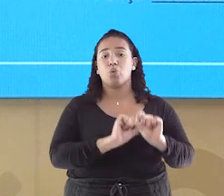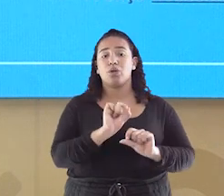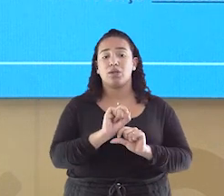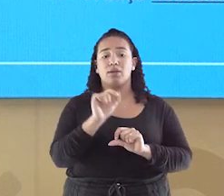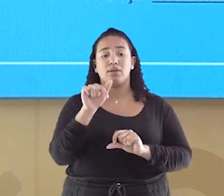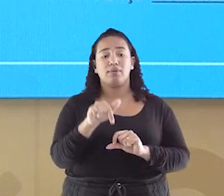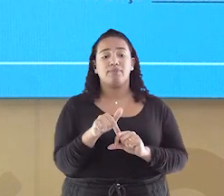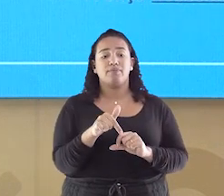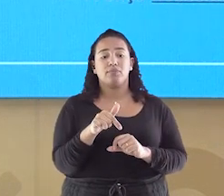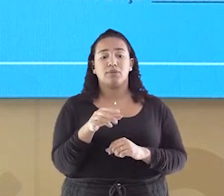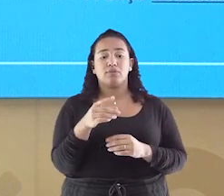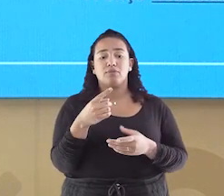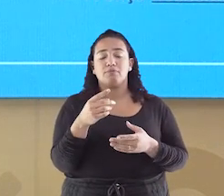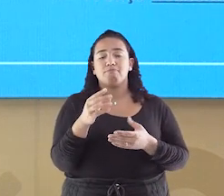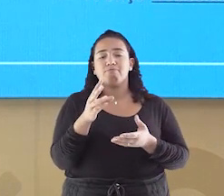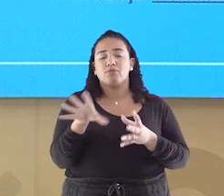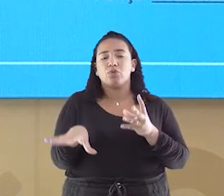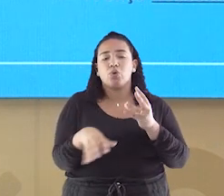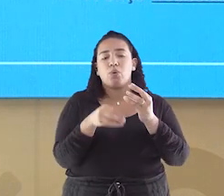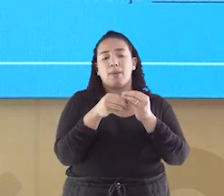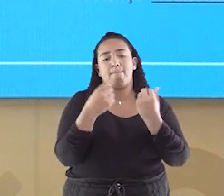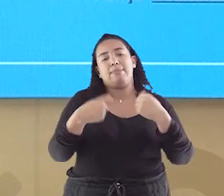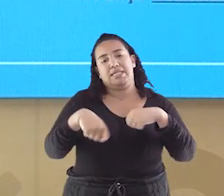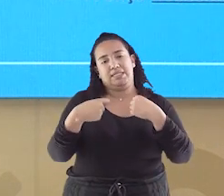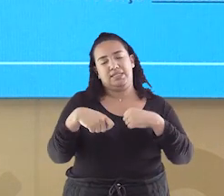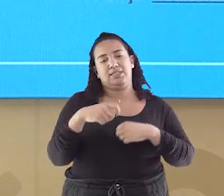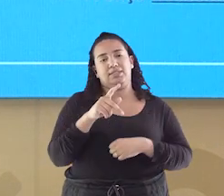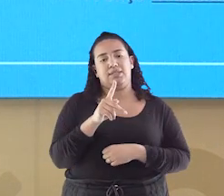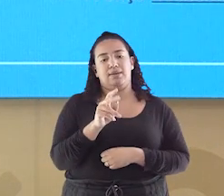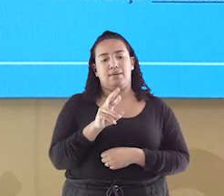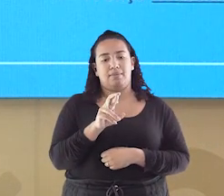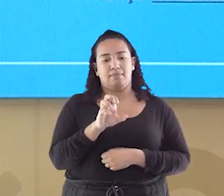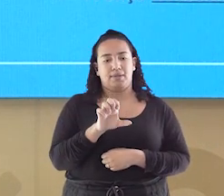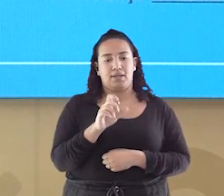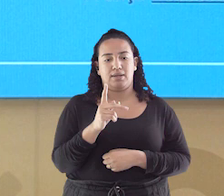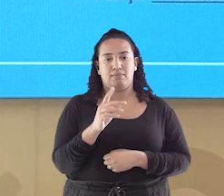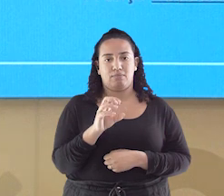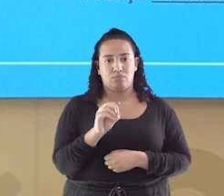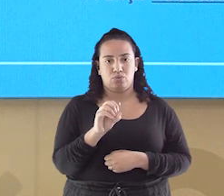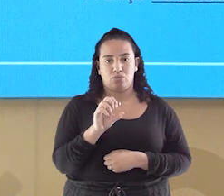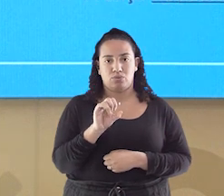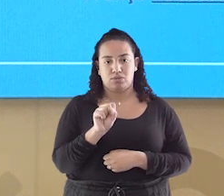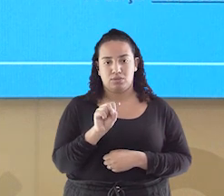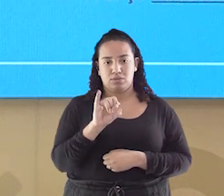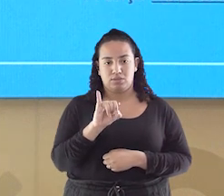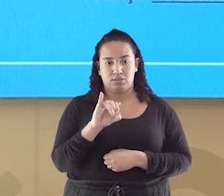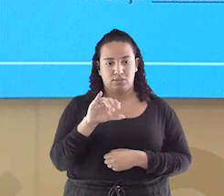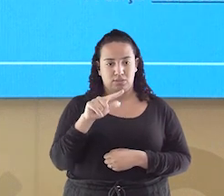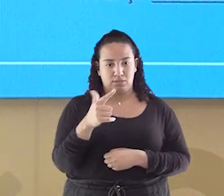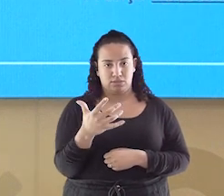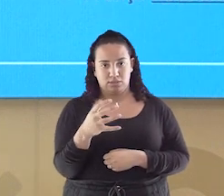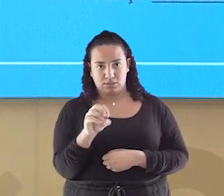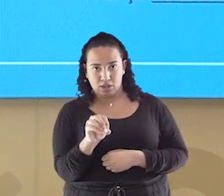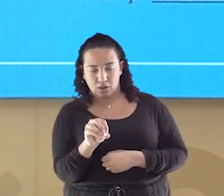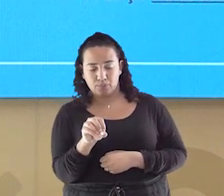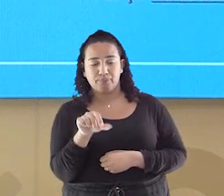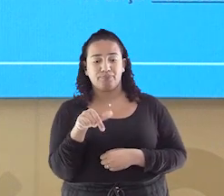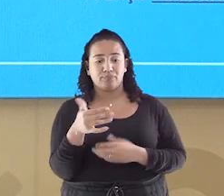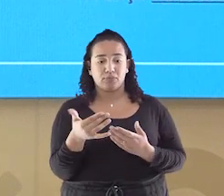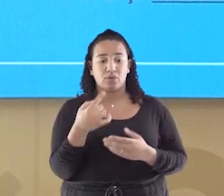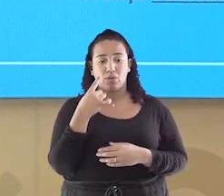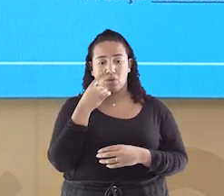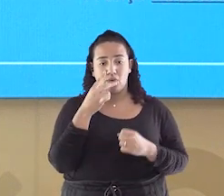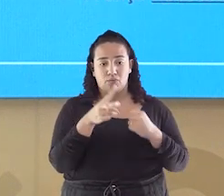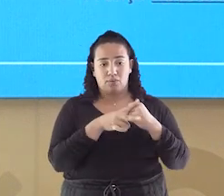são aqueles nos quais o complemento precisa de uma preposição. Geralmente, esses verbos